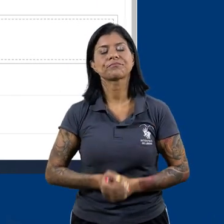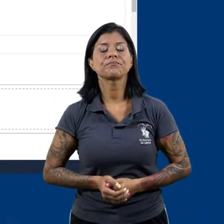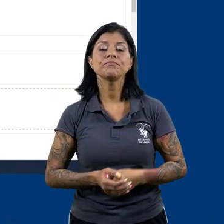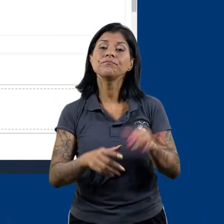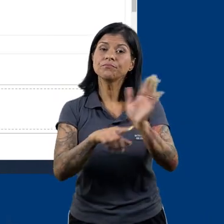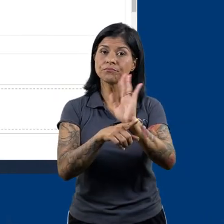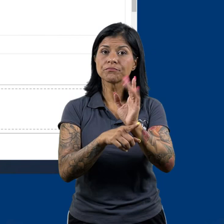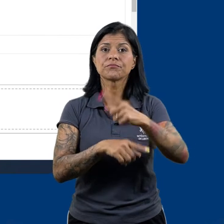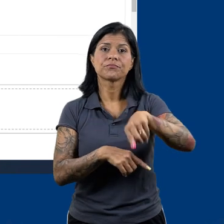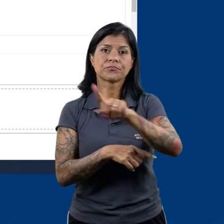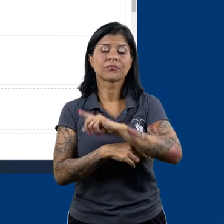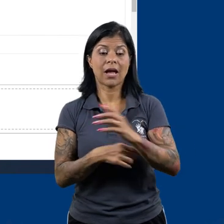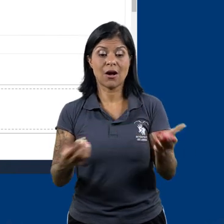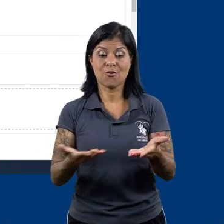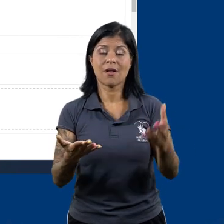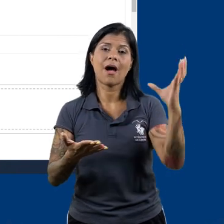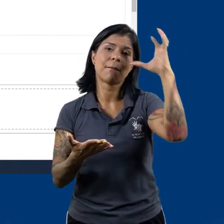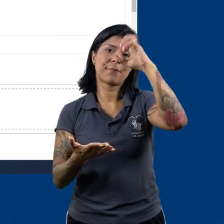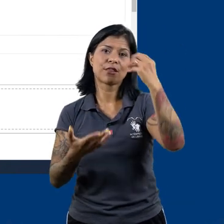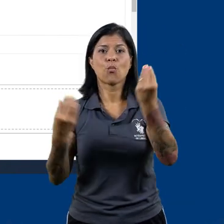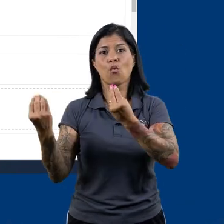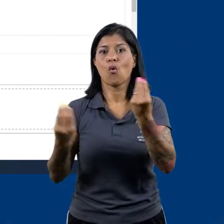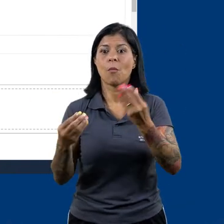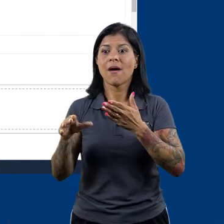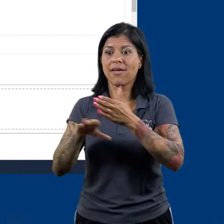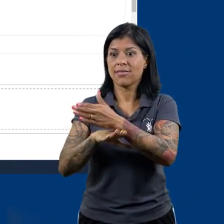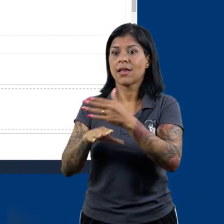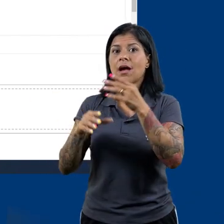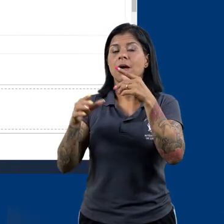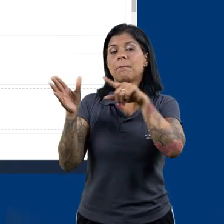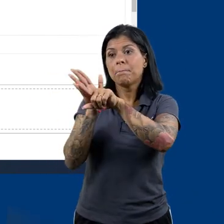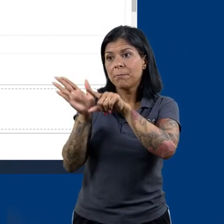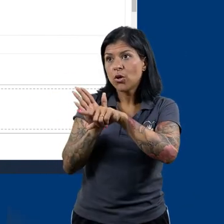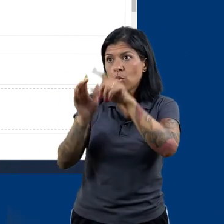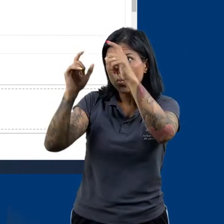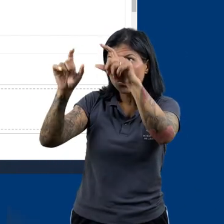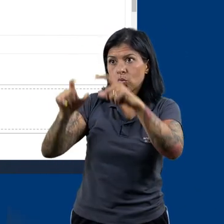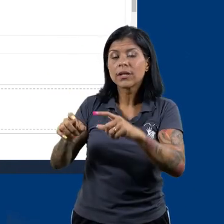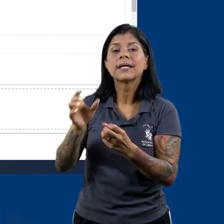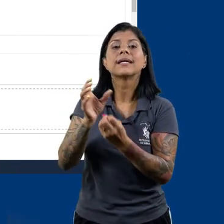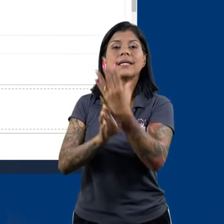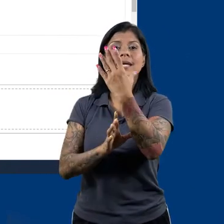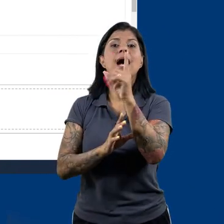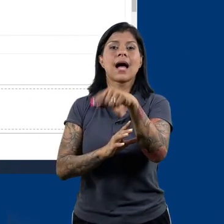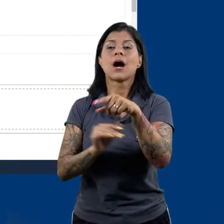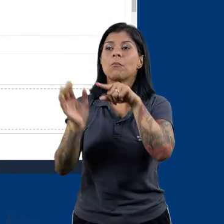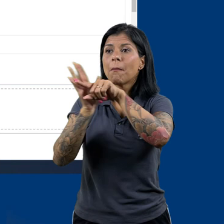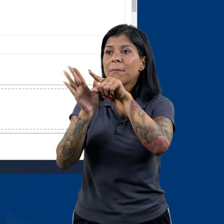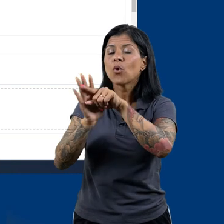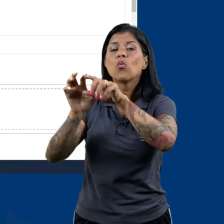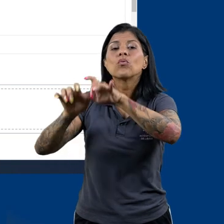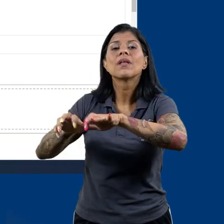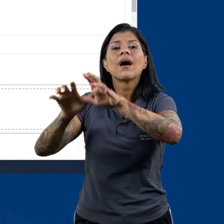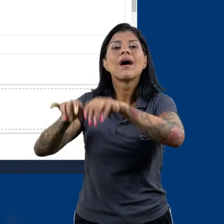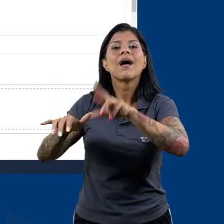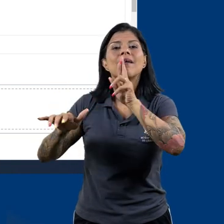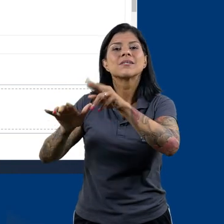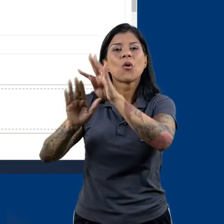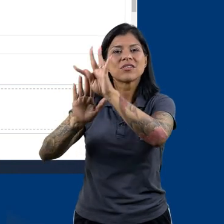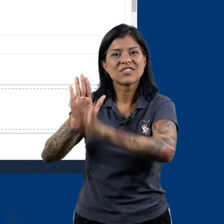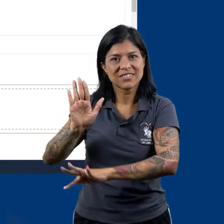importar' e nesse vídeo aprendemos a acessar o banco de questões